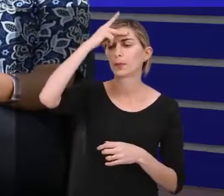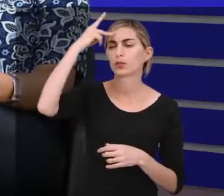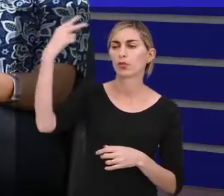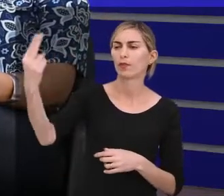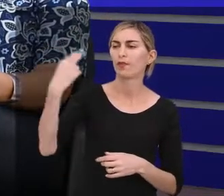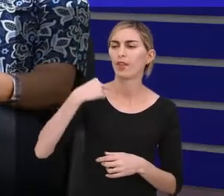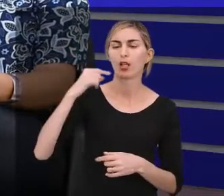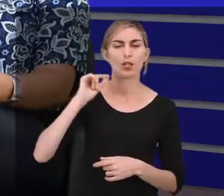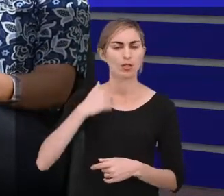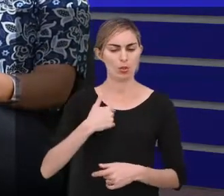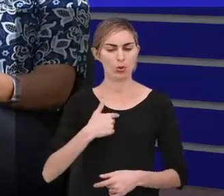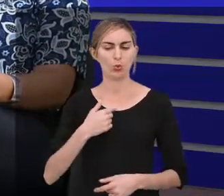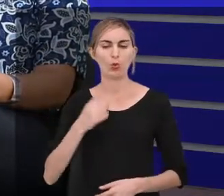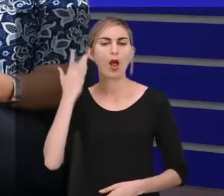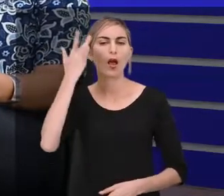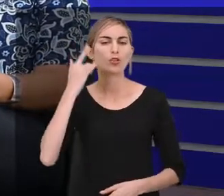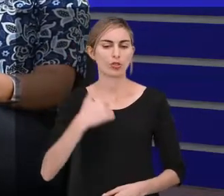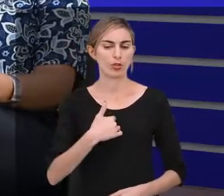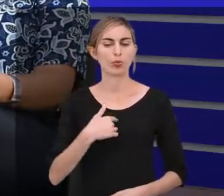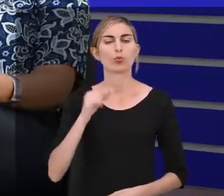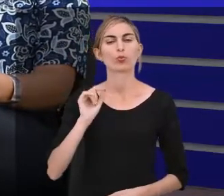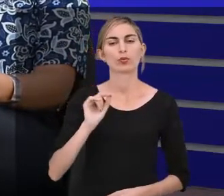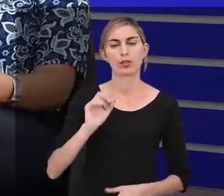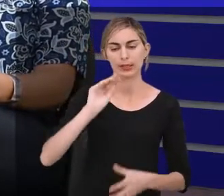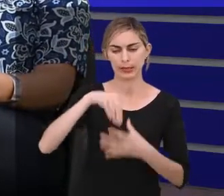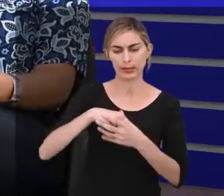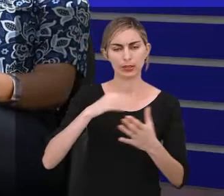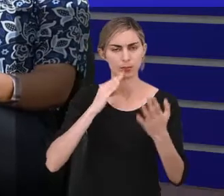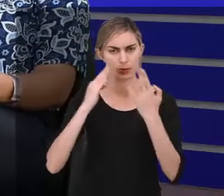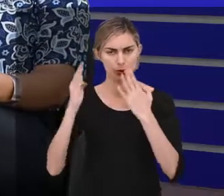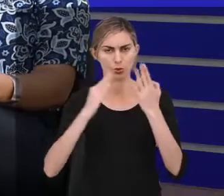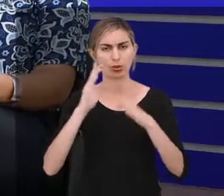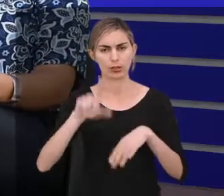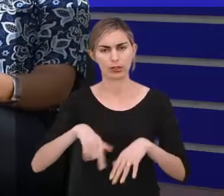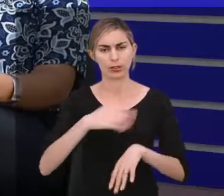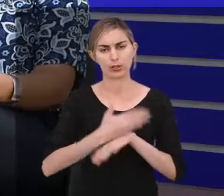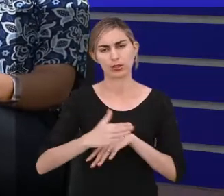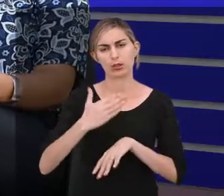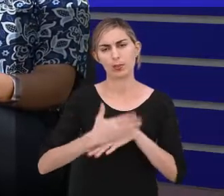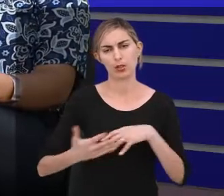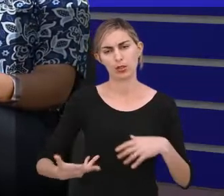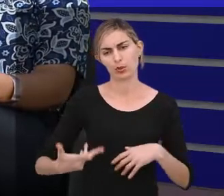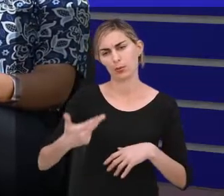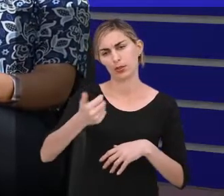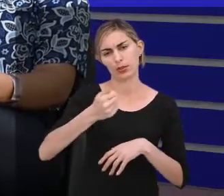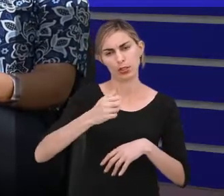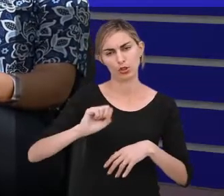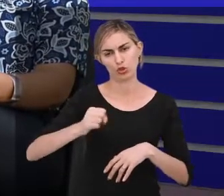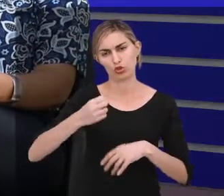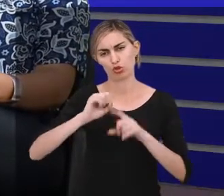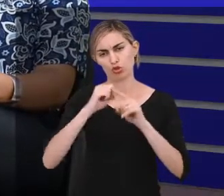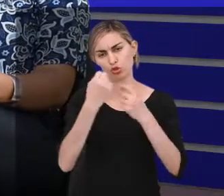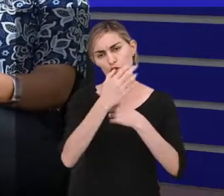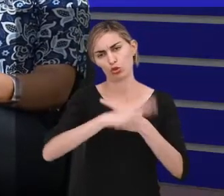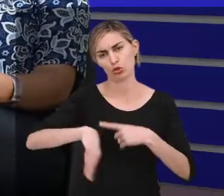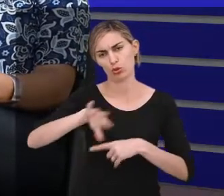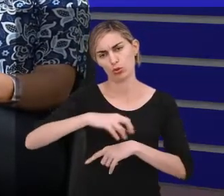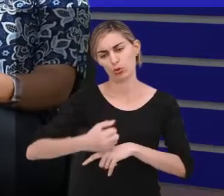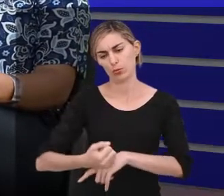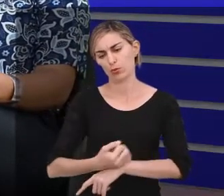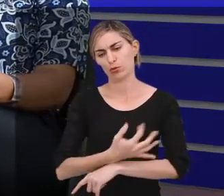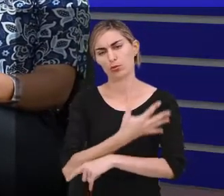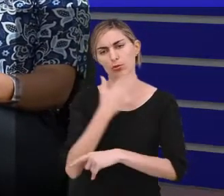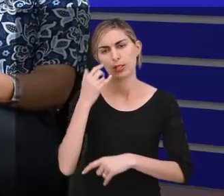deixando para o outro. Então, dentro da psicologia existe um treinamento de habilidades socioemocionais. E aí é interessante a